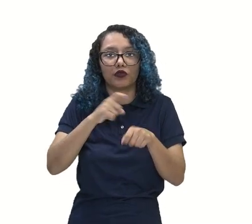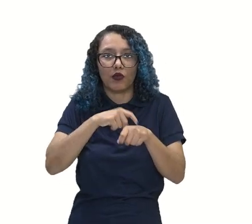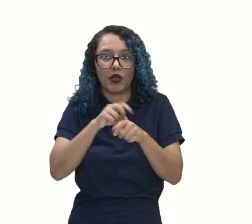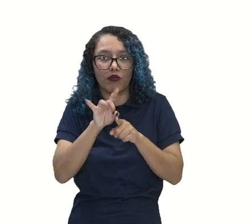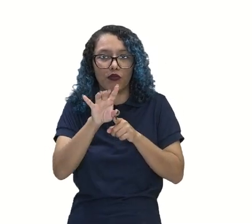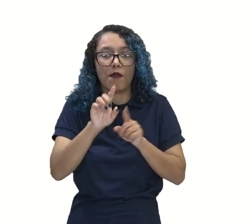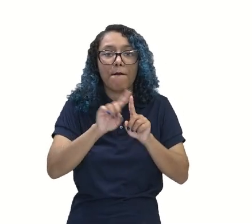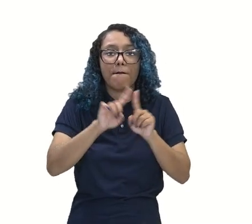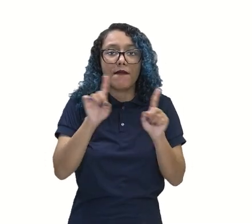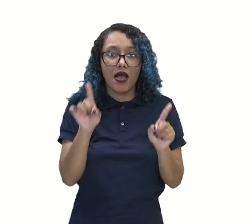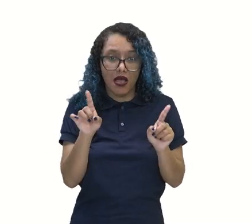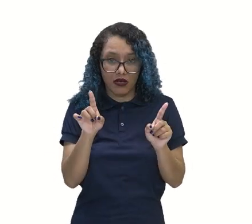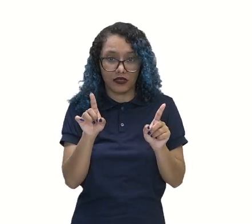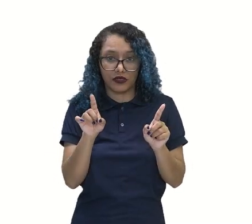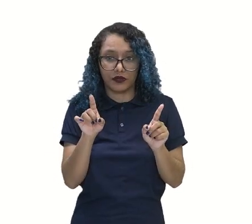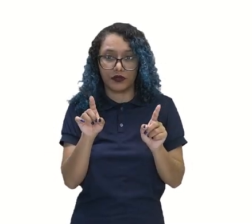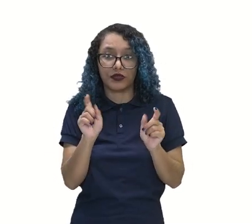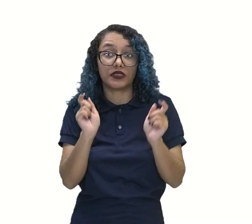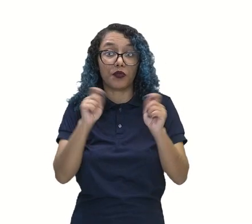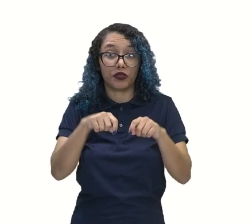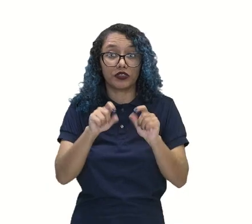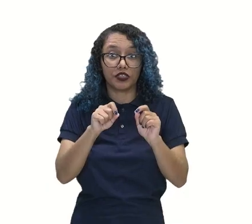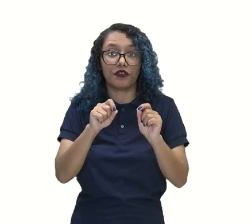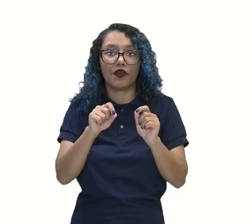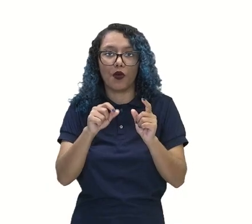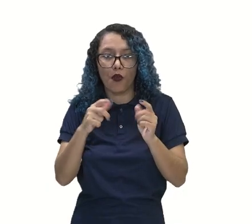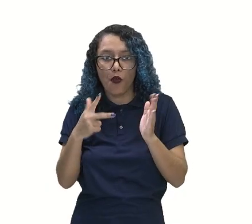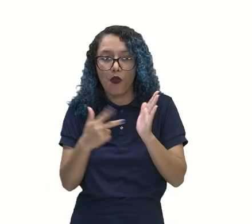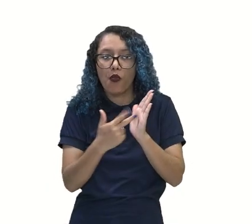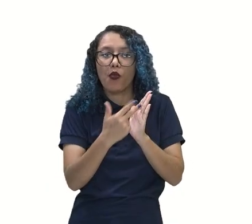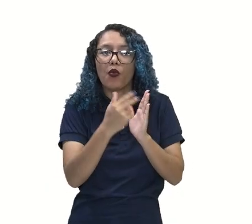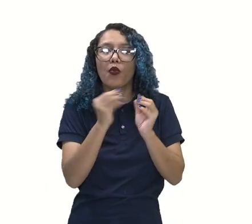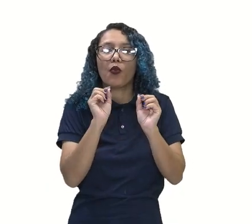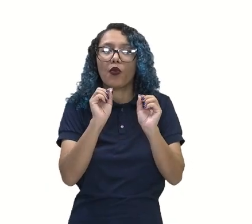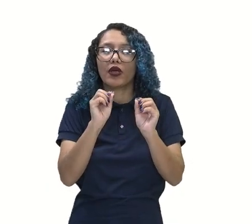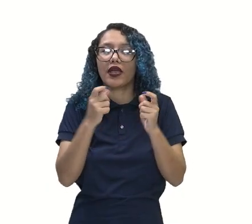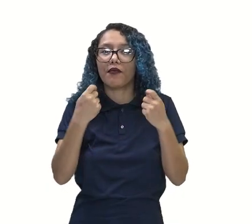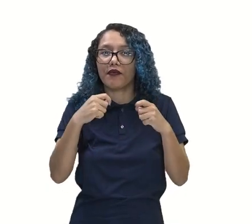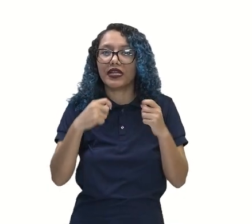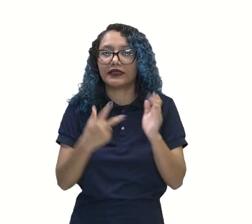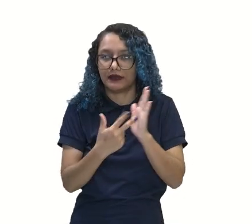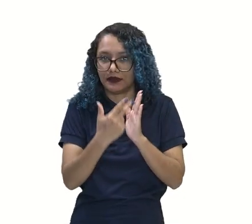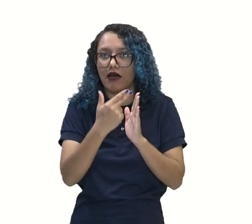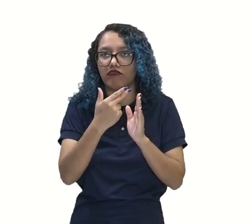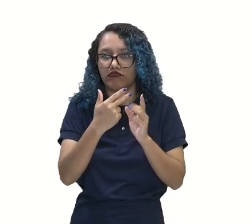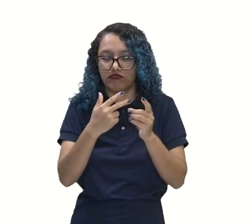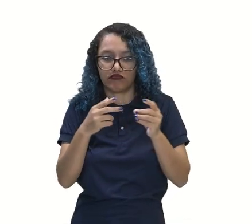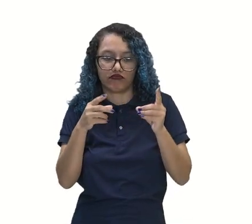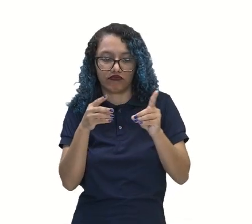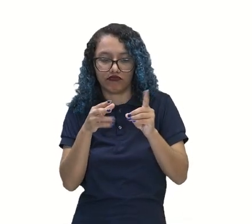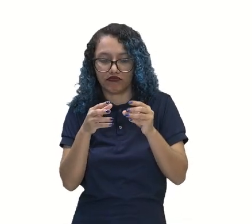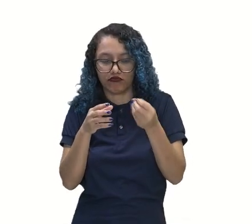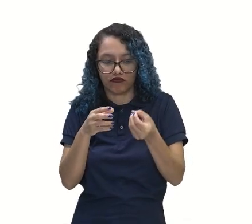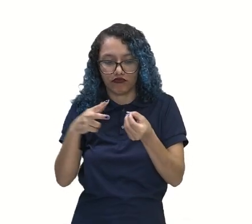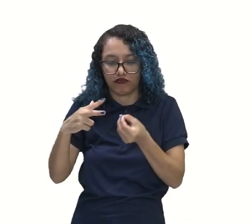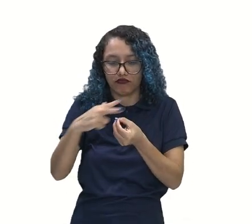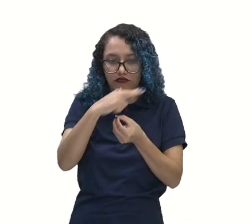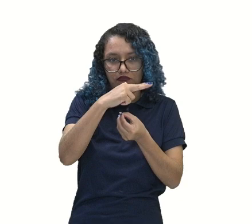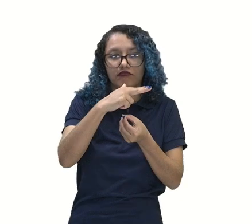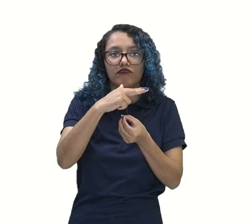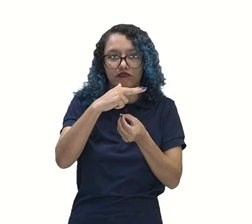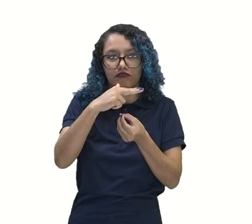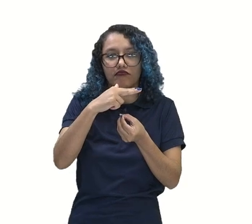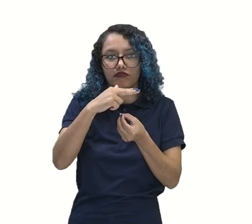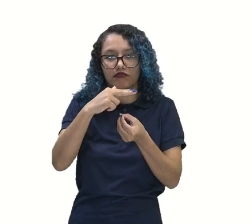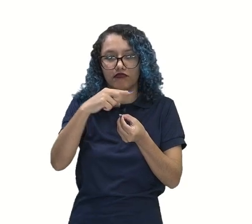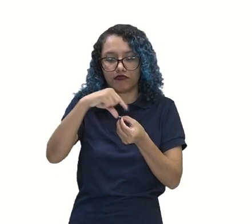né? Para ocorrer a vasectomia é necessário fazer uma cirurgia, tá? E essa cirurgia ela vai se dar na